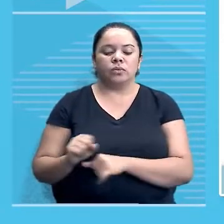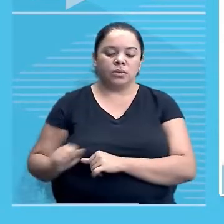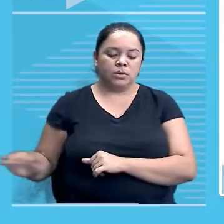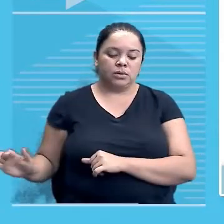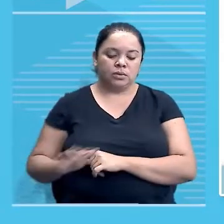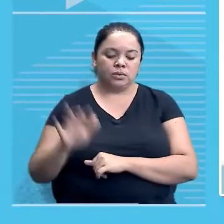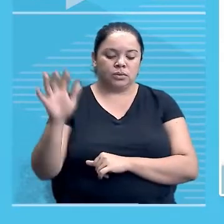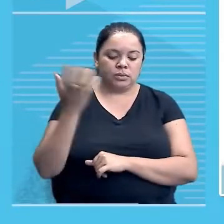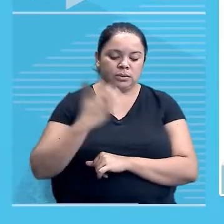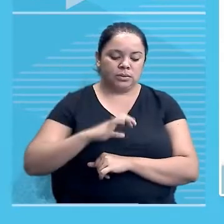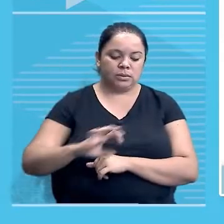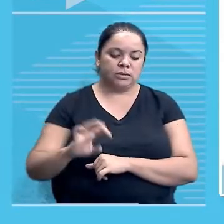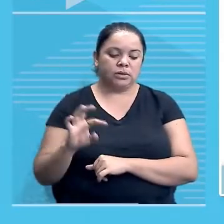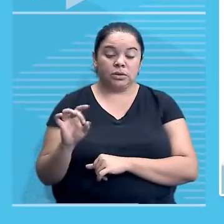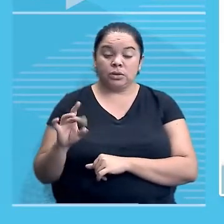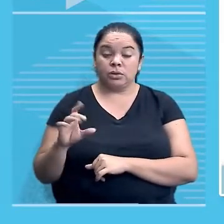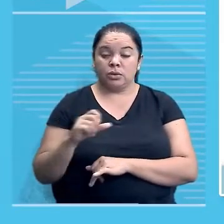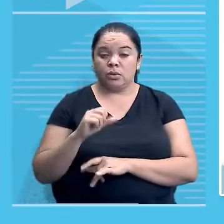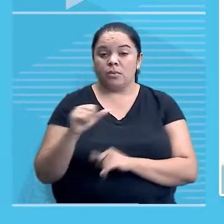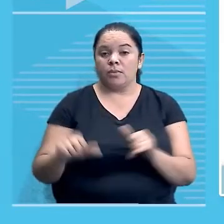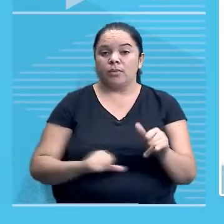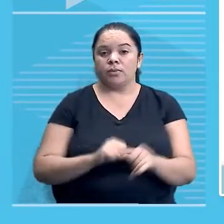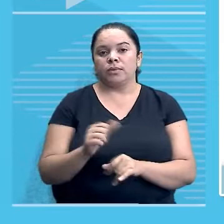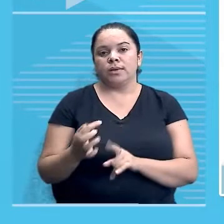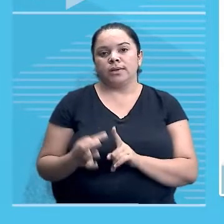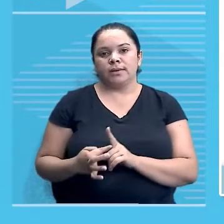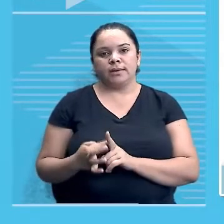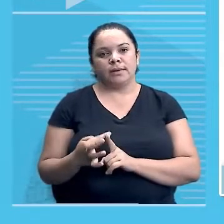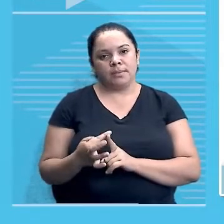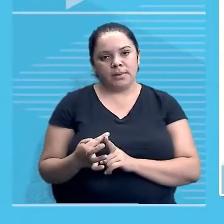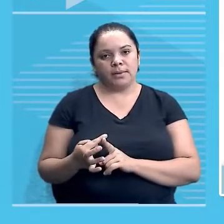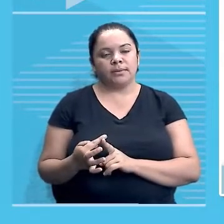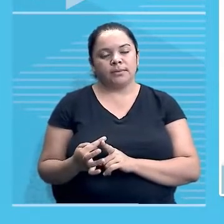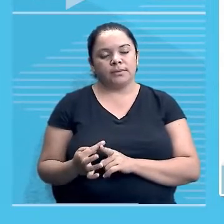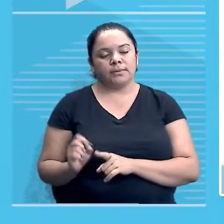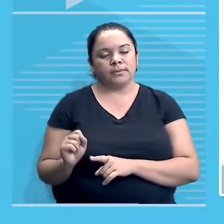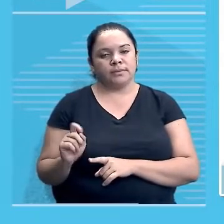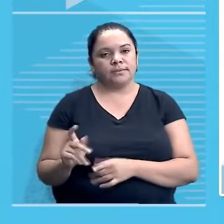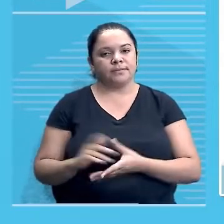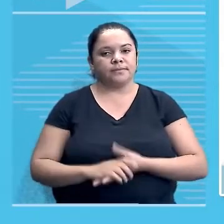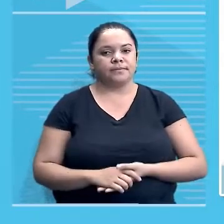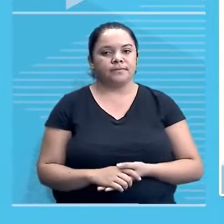Só quero que ela mude de temperatura. Eu ainda quero a água no estado líquido.